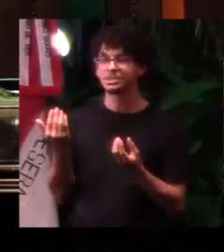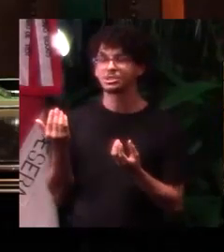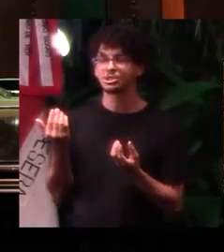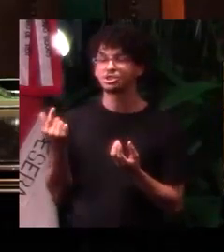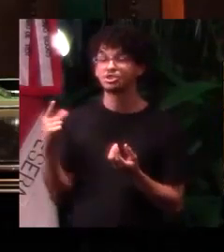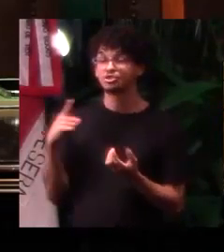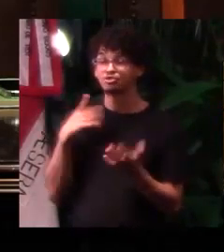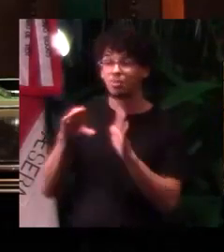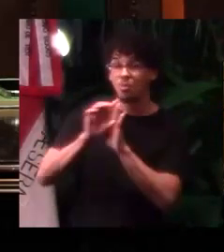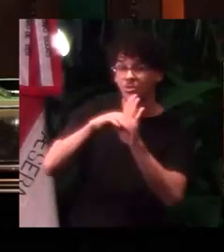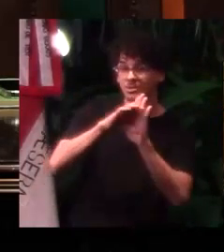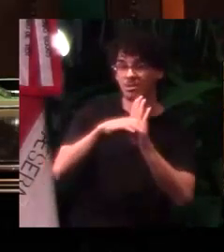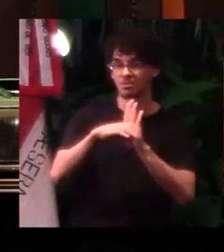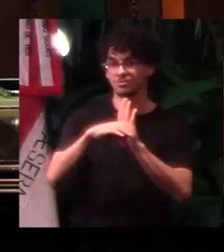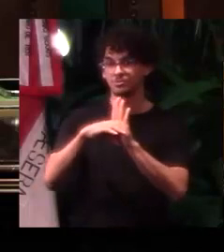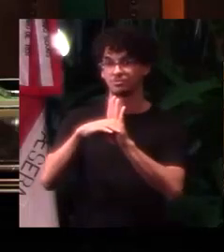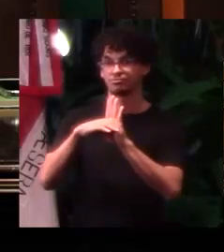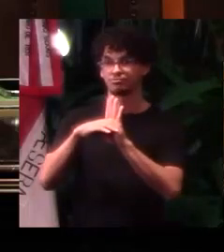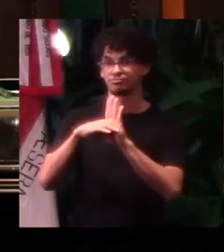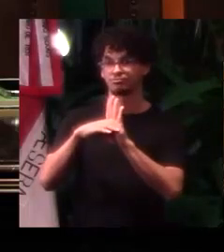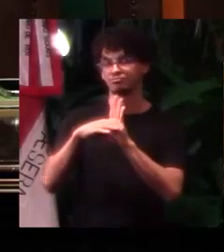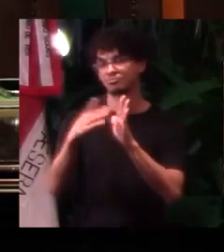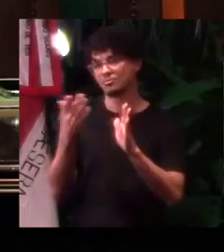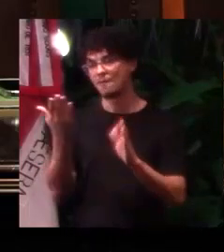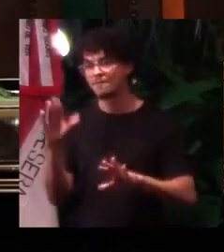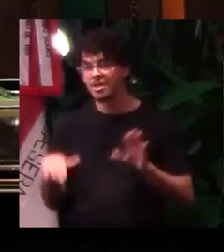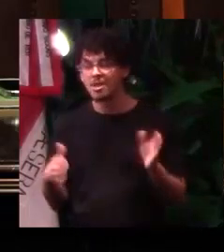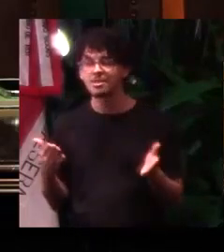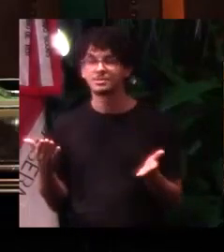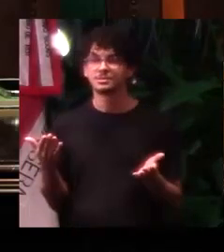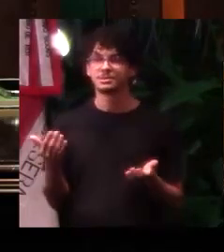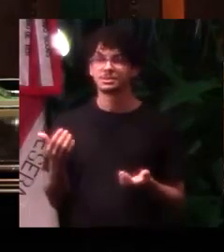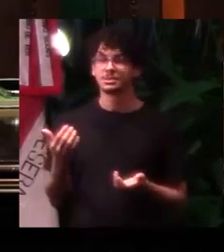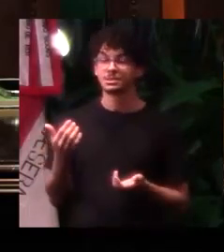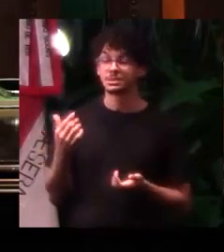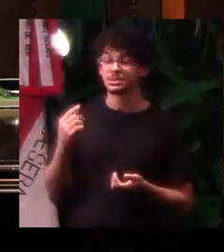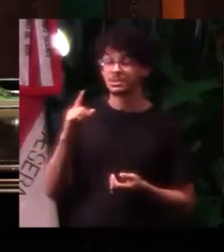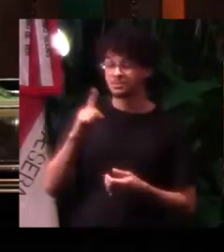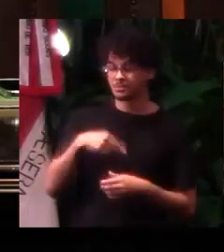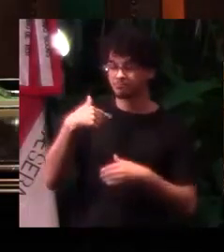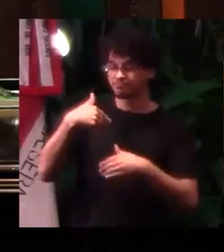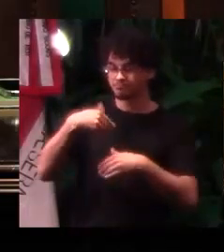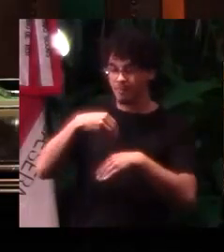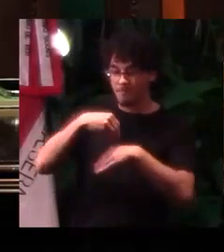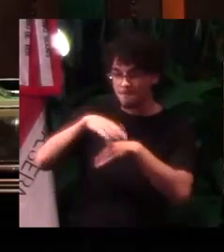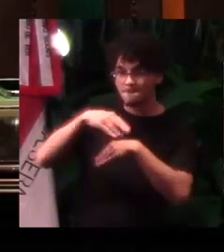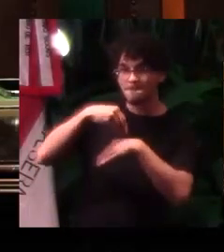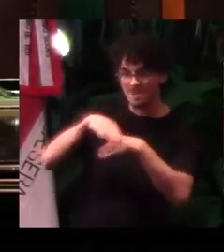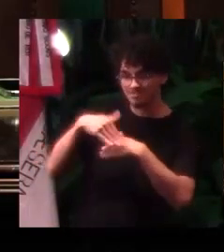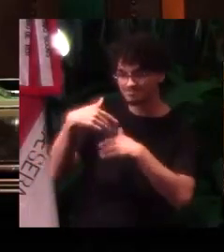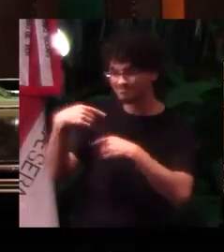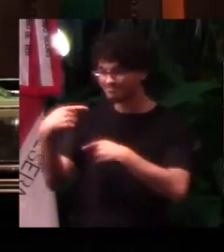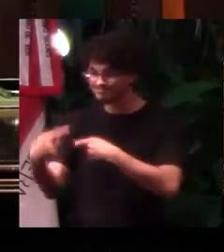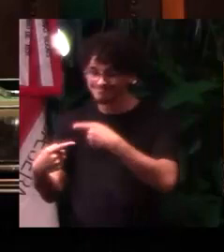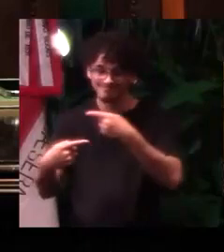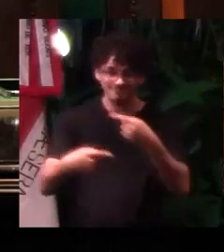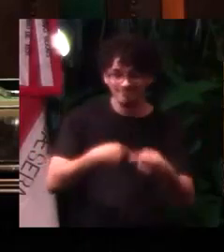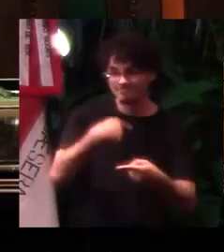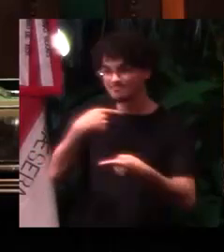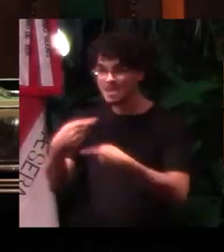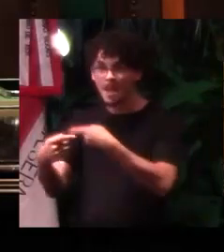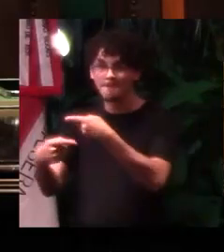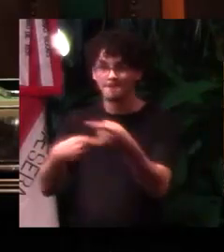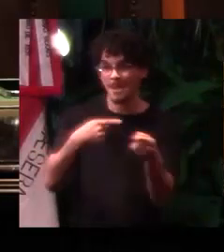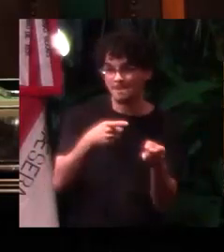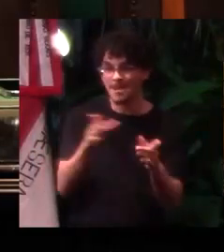de conceitos, talvez, que são passados um para o outro, que são intersubjetivas.